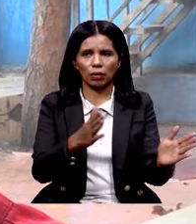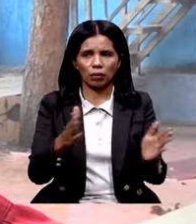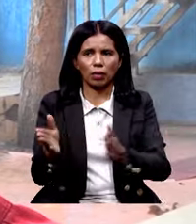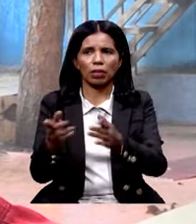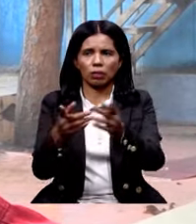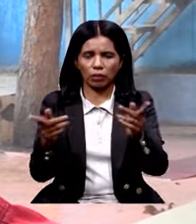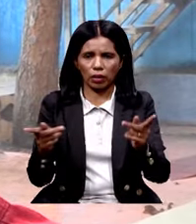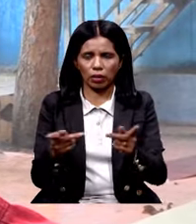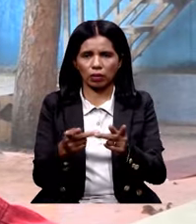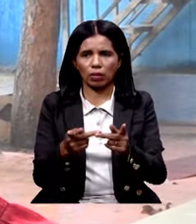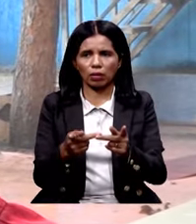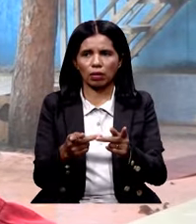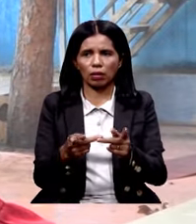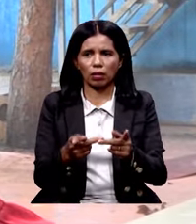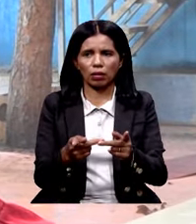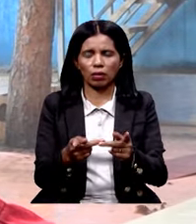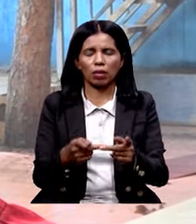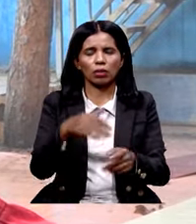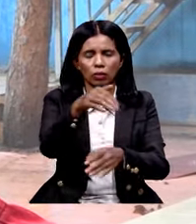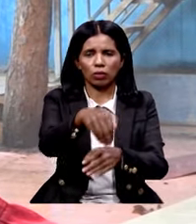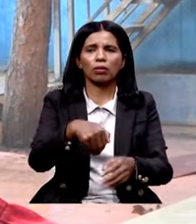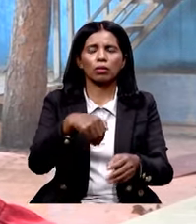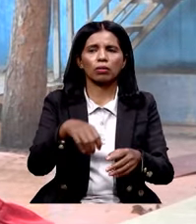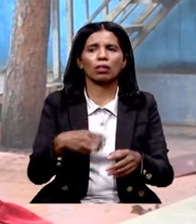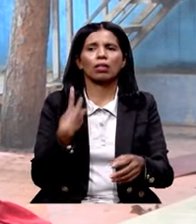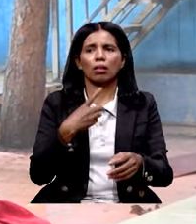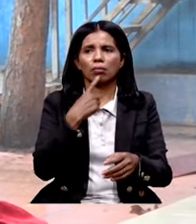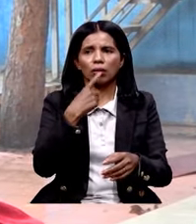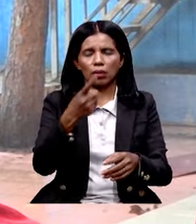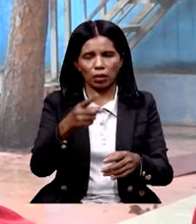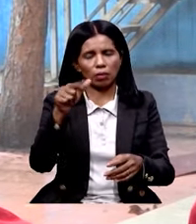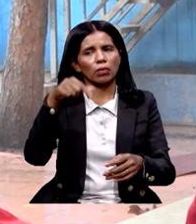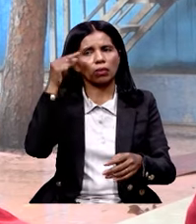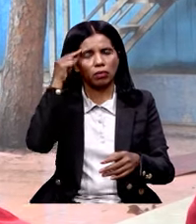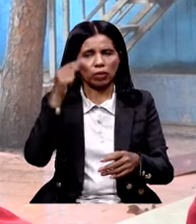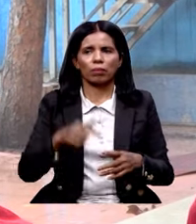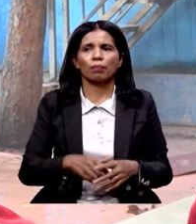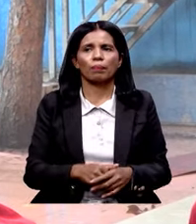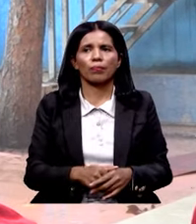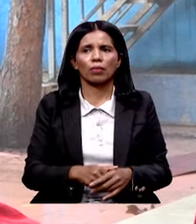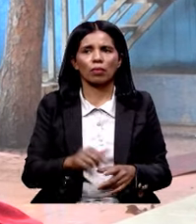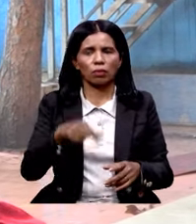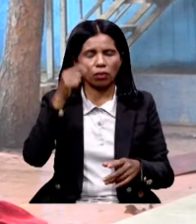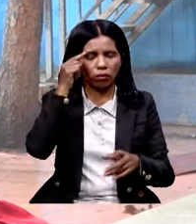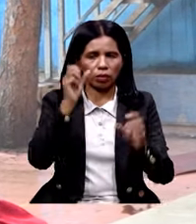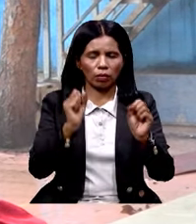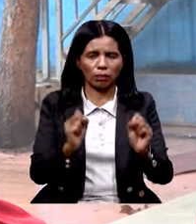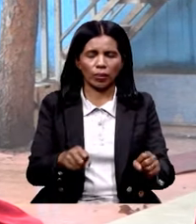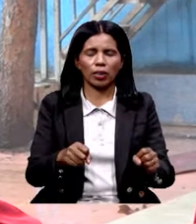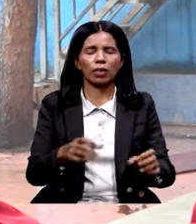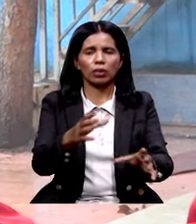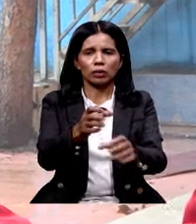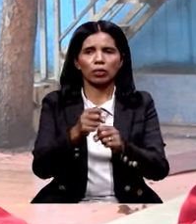kondisaun molokatu atu sobu i ami rekomenda ba governo governo bele sobu la